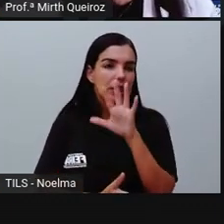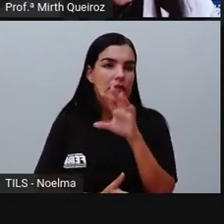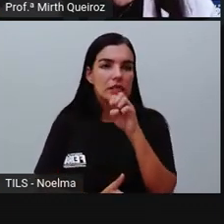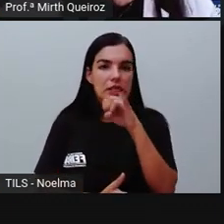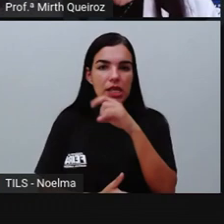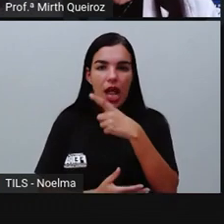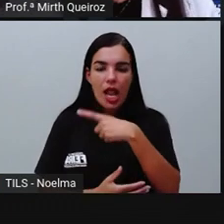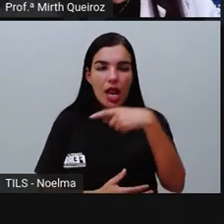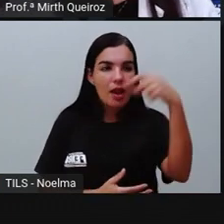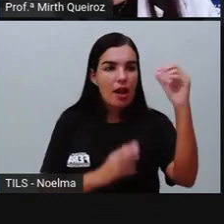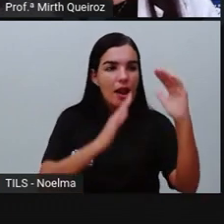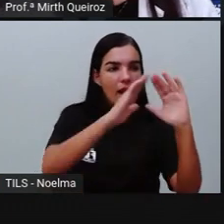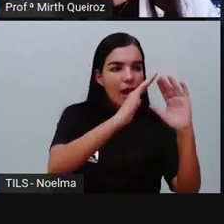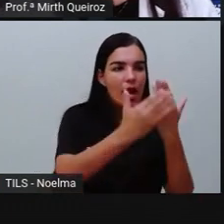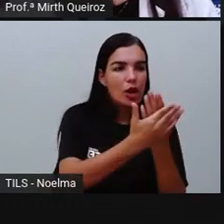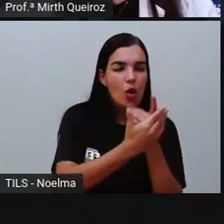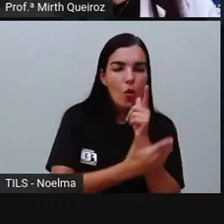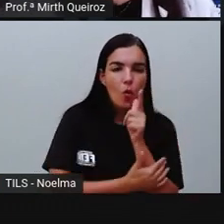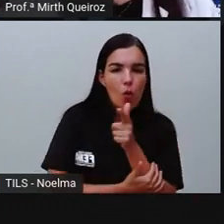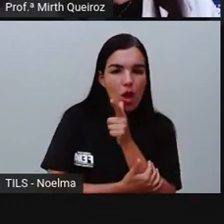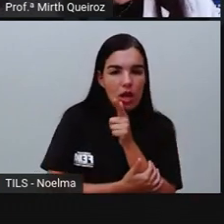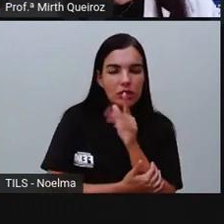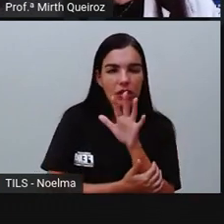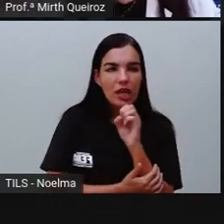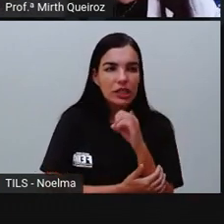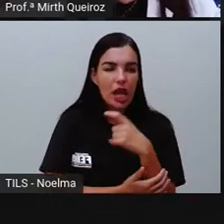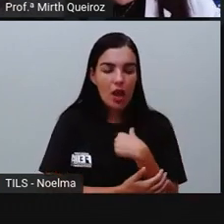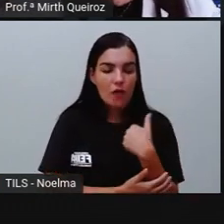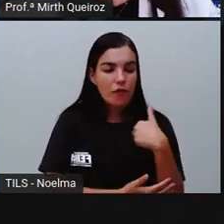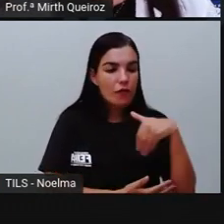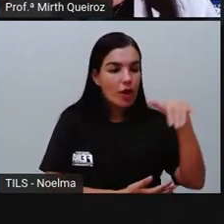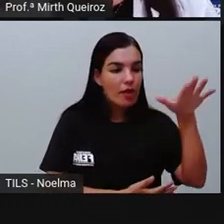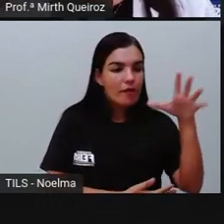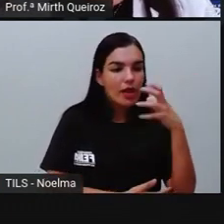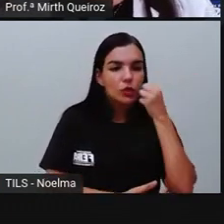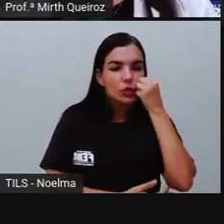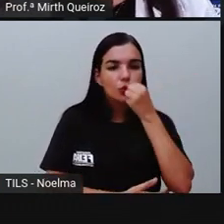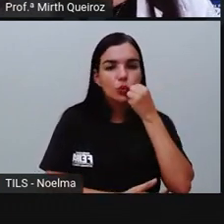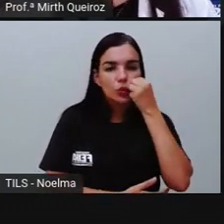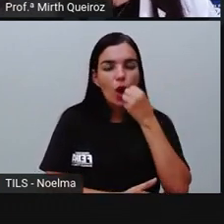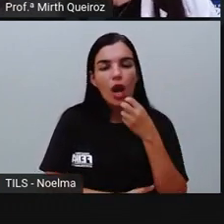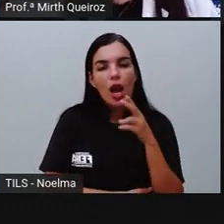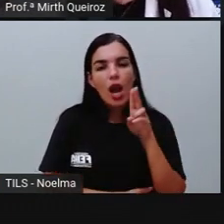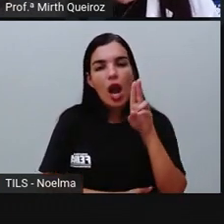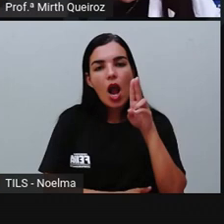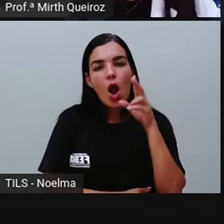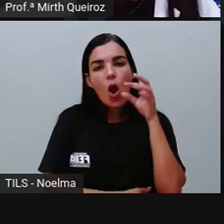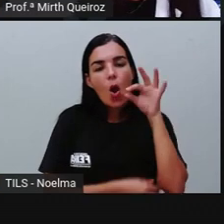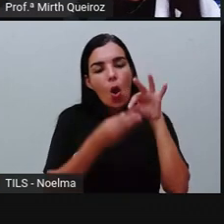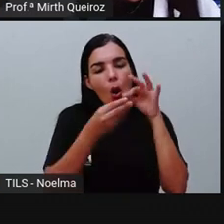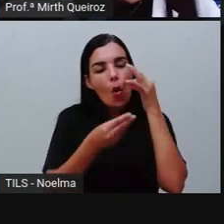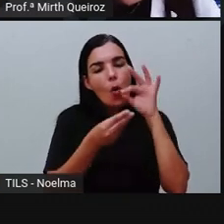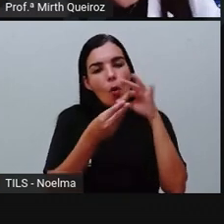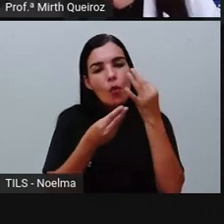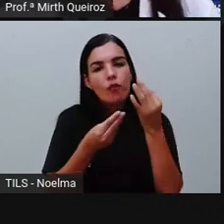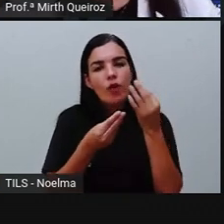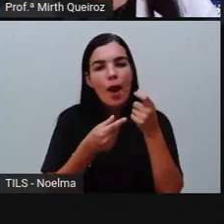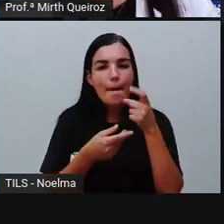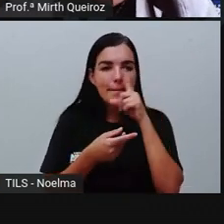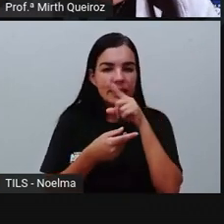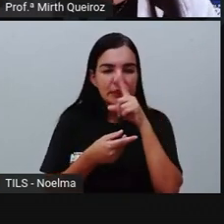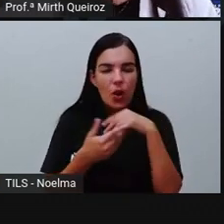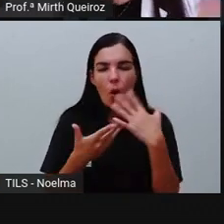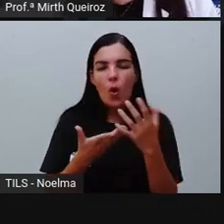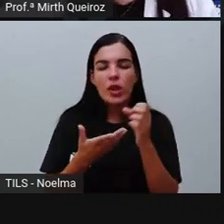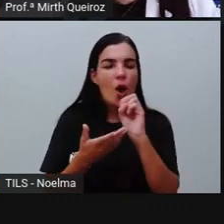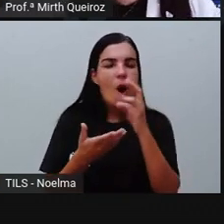para a escola, se eu vou levar um suco de uva com uma bolacha, ou suco de uva com um bolo,